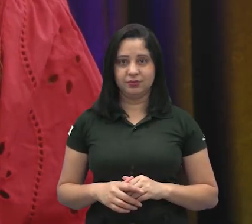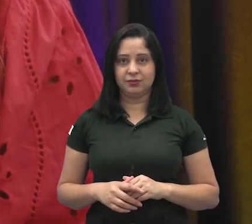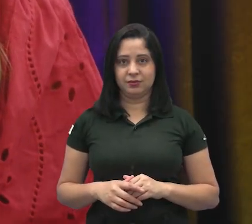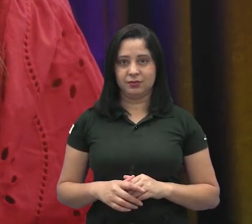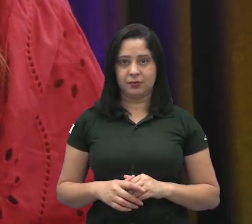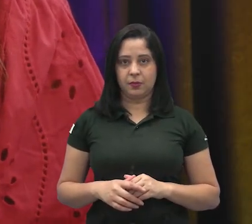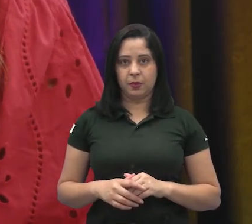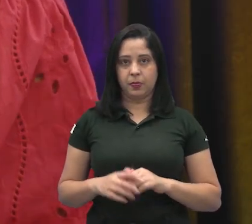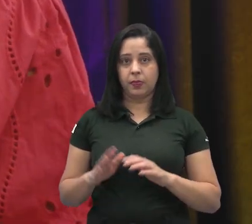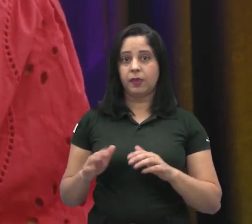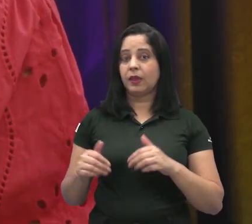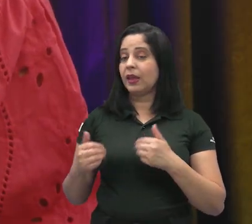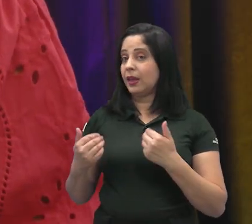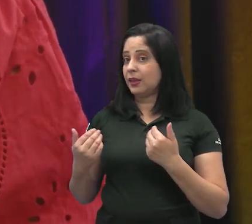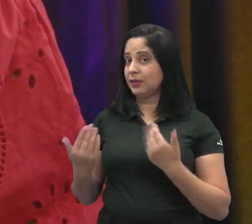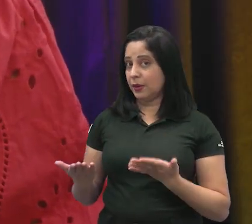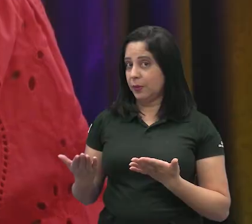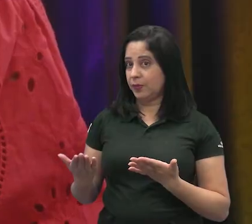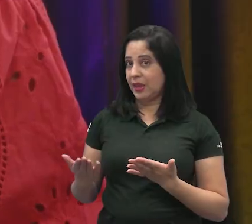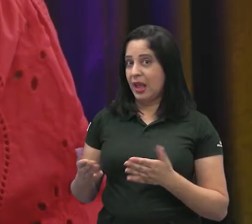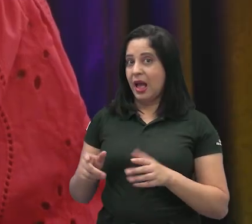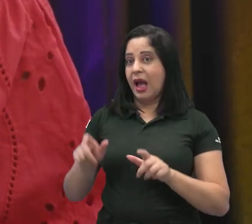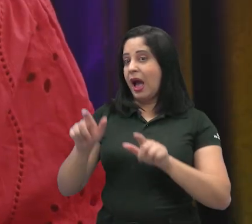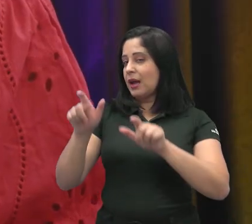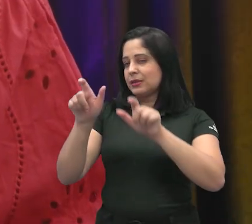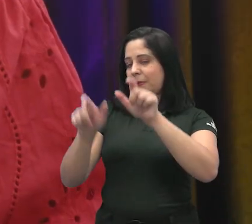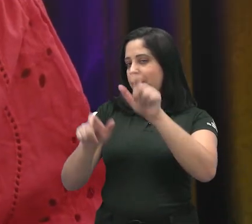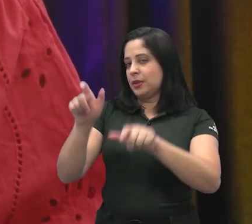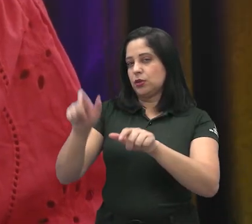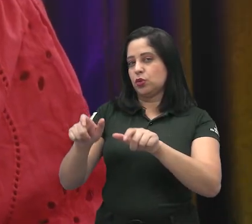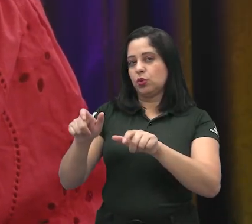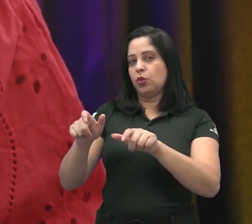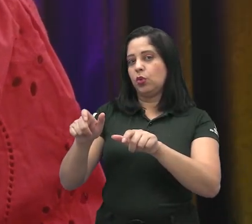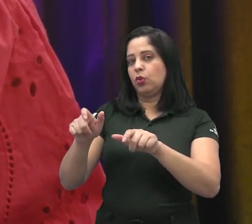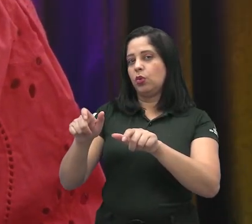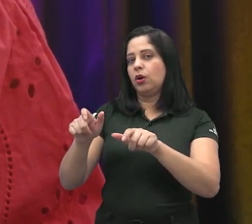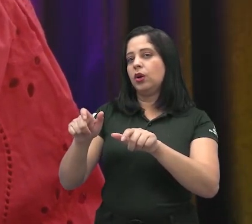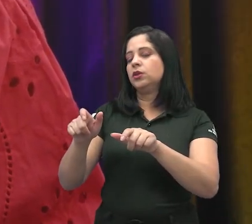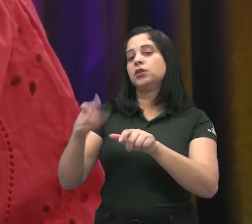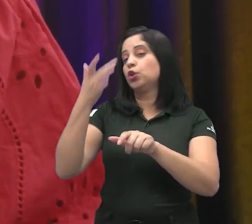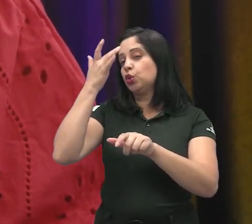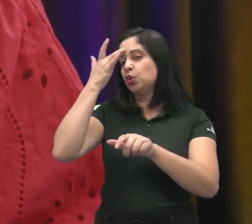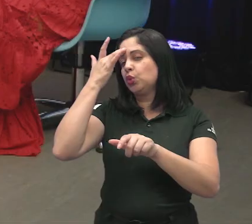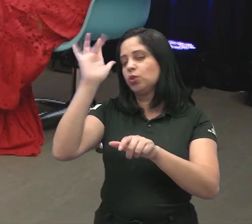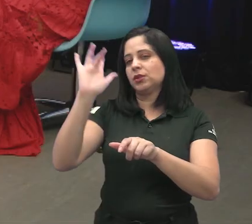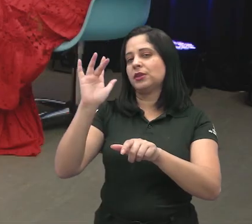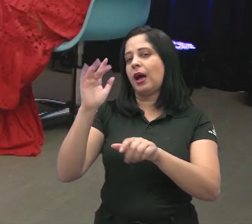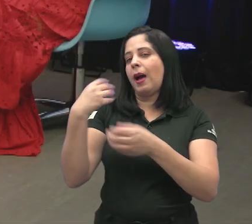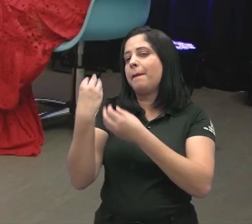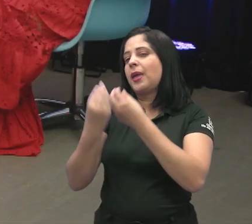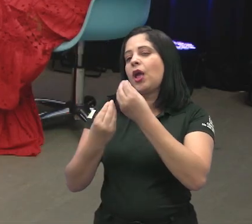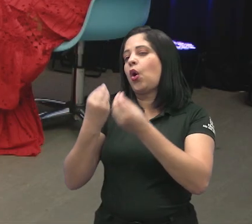a hora do programa e não sabem como que acontece, né? Então, eu queria que vocês falassem como que acontece para vocês bolarem um programa.